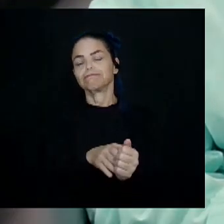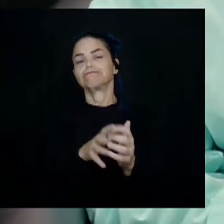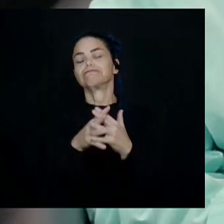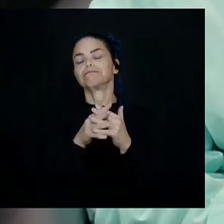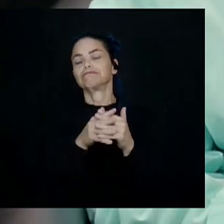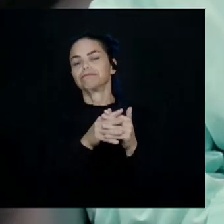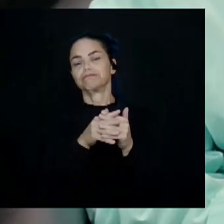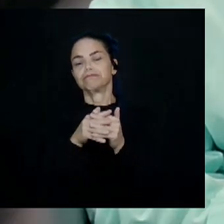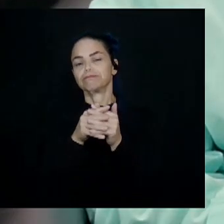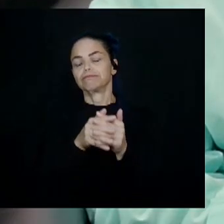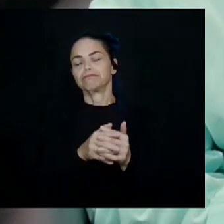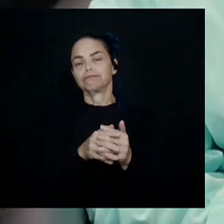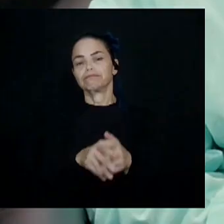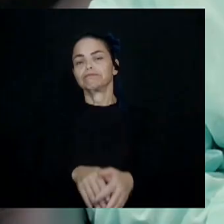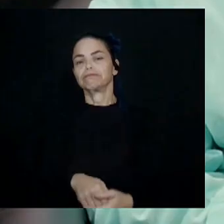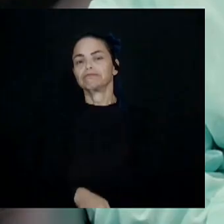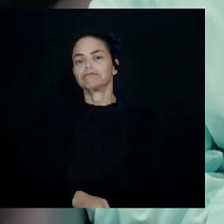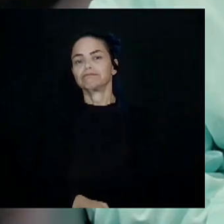de